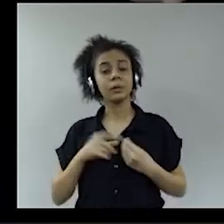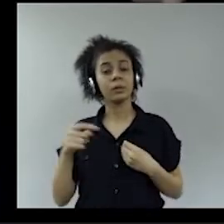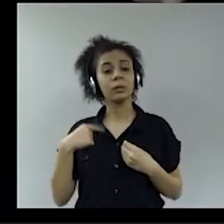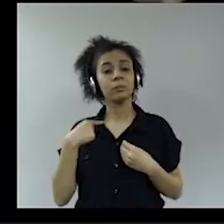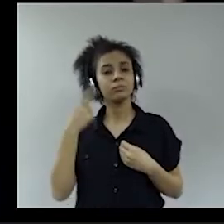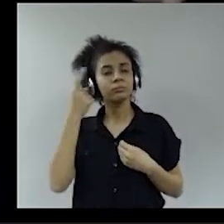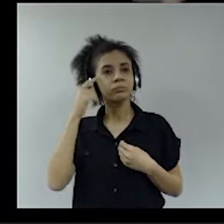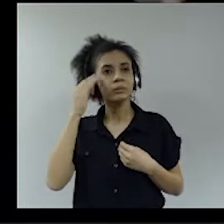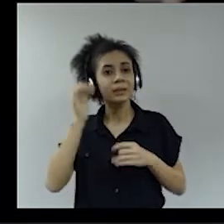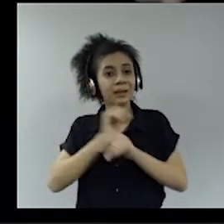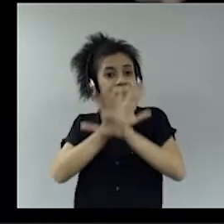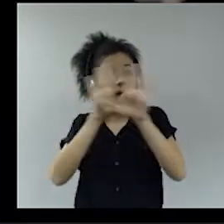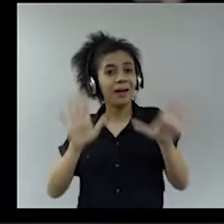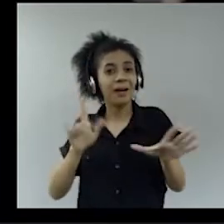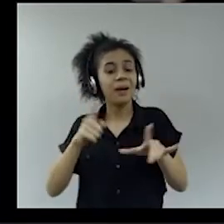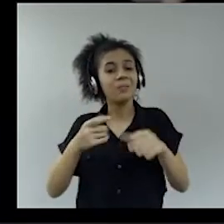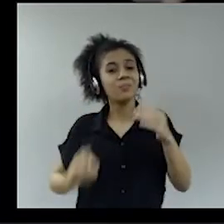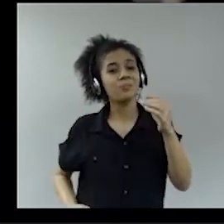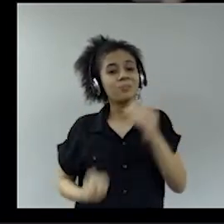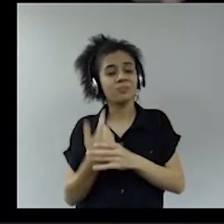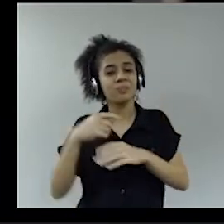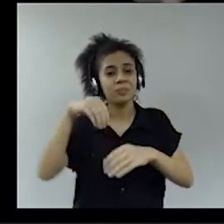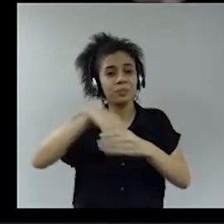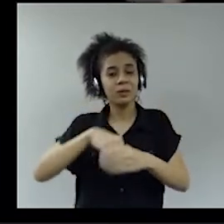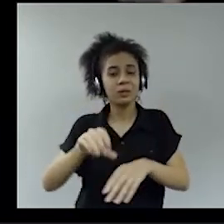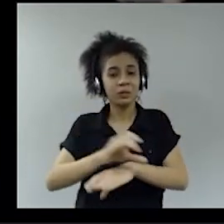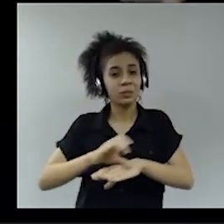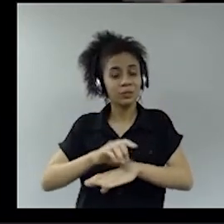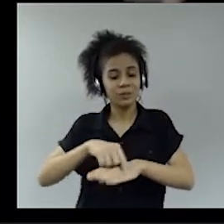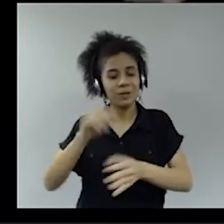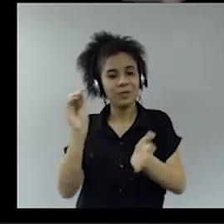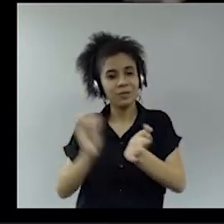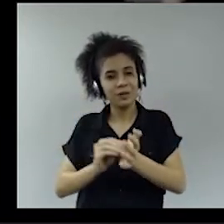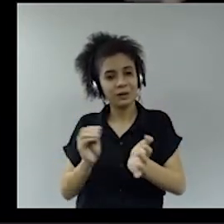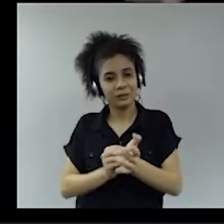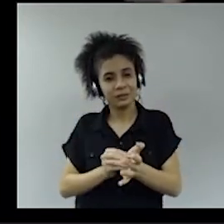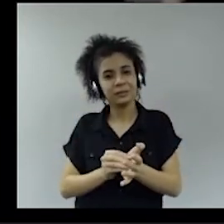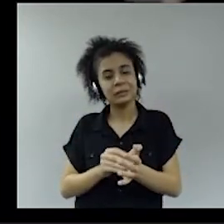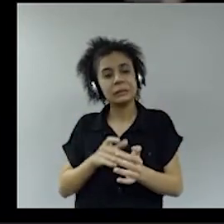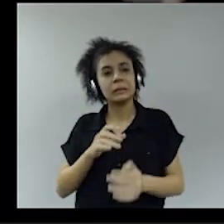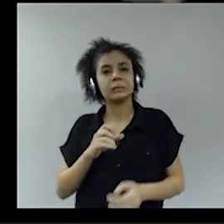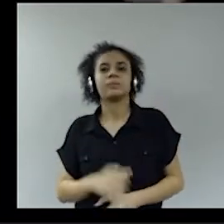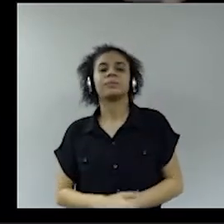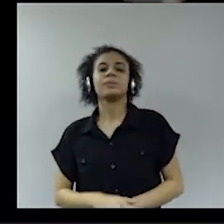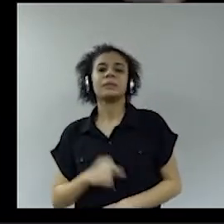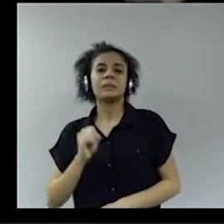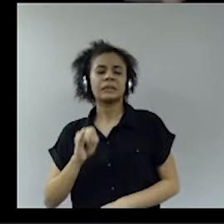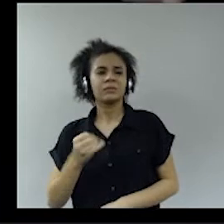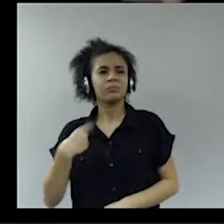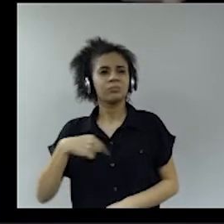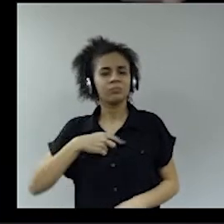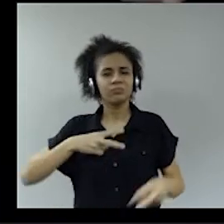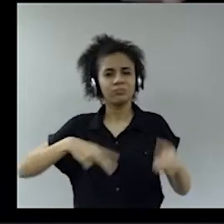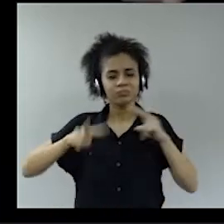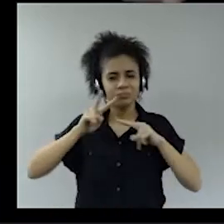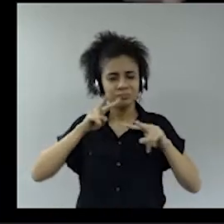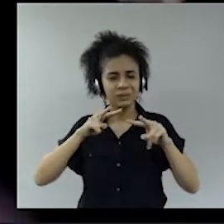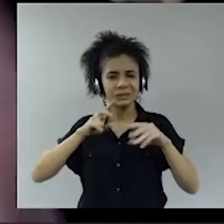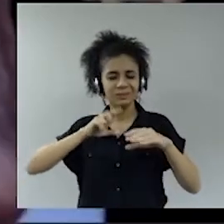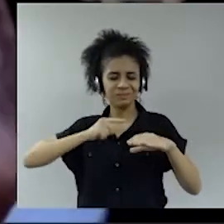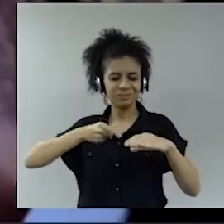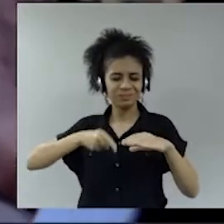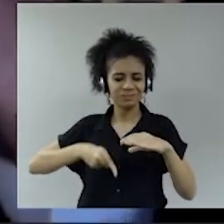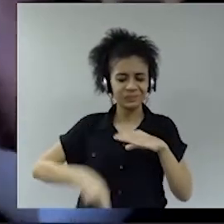constitucional, que é o que às vezes está faltando. Talvez se ele pudesse ser observado com a abrangência, com a profundidade,